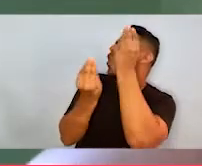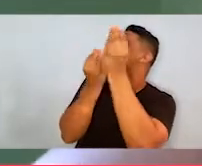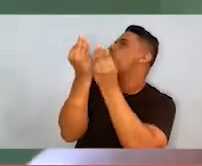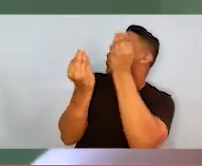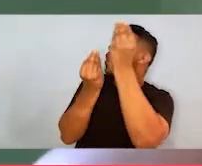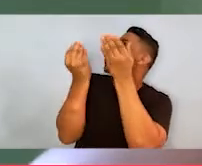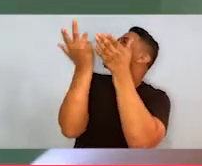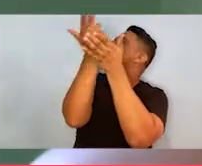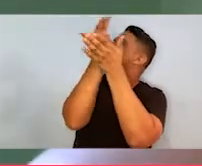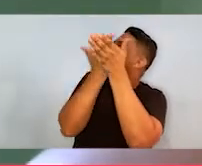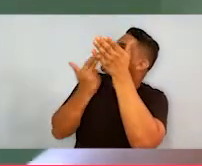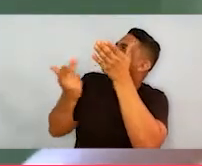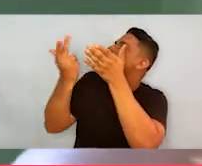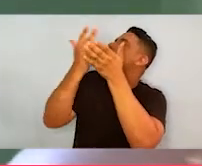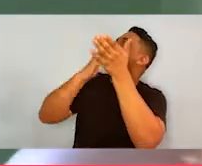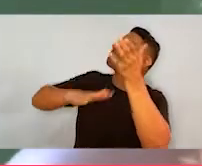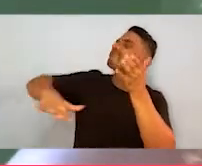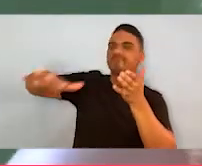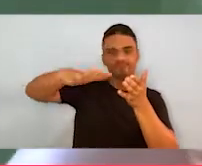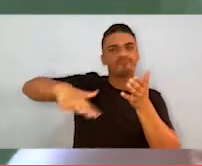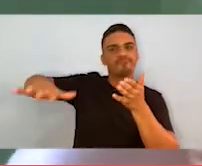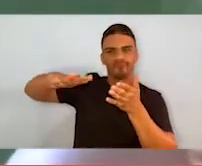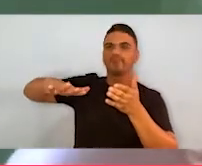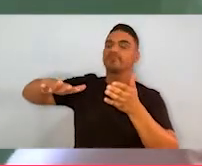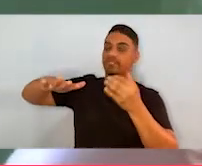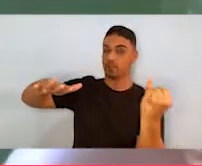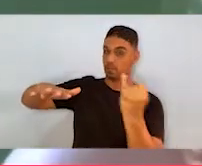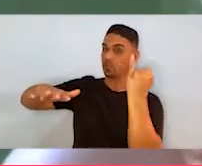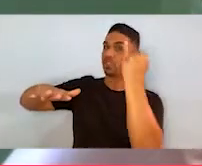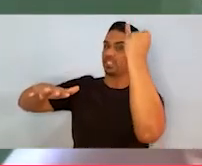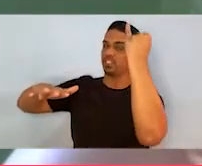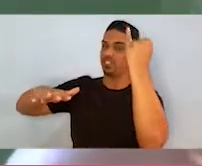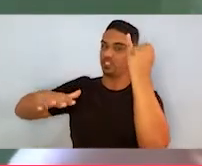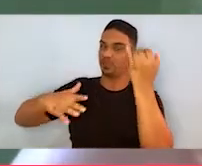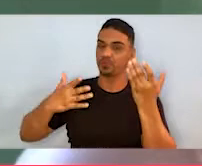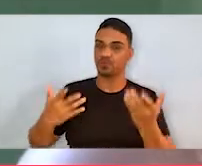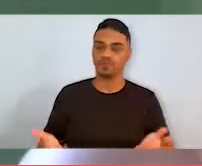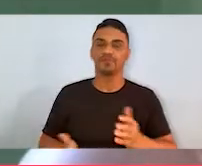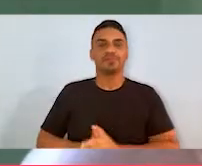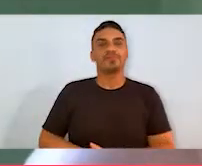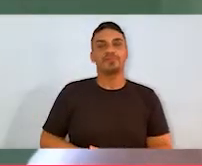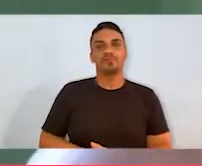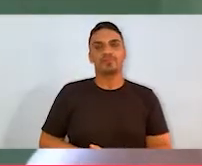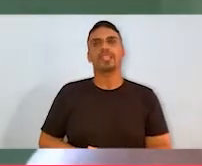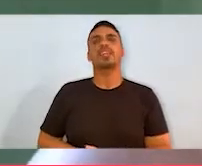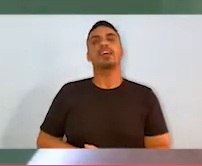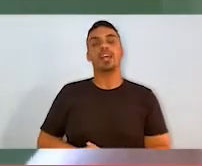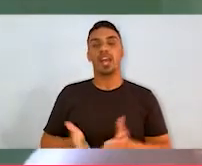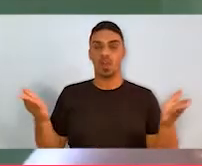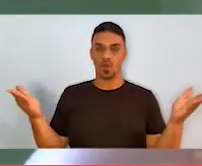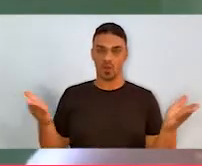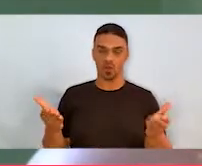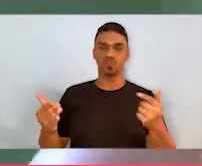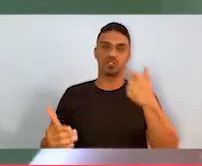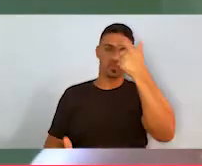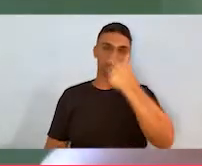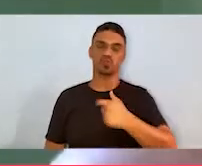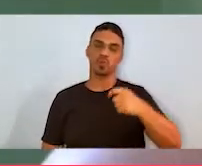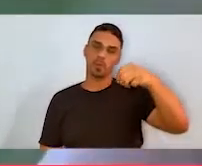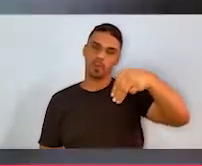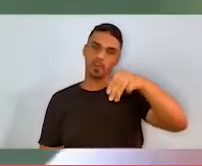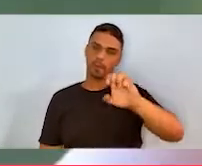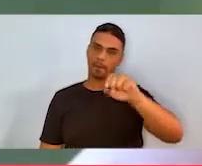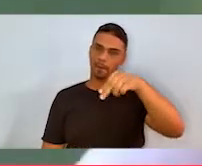às vezes, né, cai na luta aí, mas assim, então tem essa noção. Então eu tô de mentora na